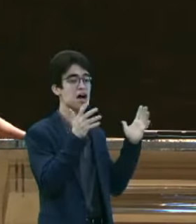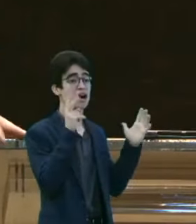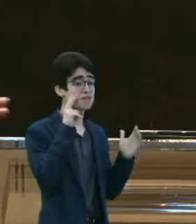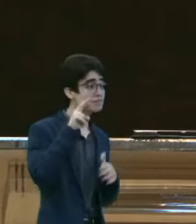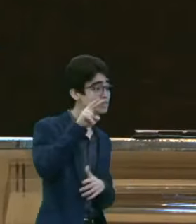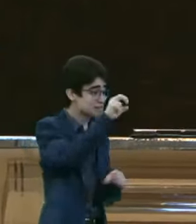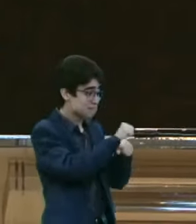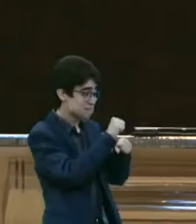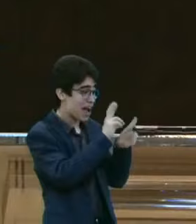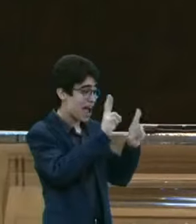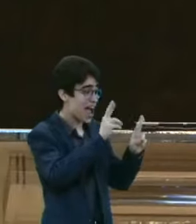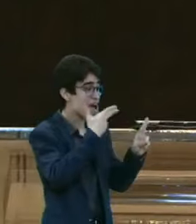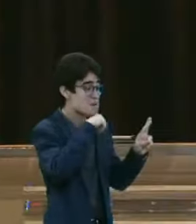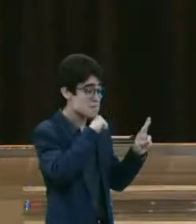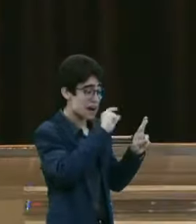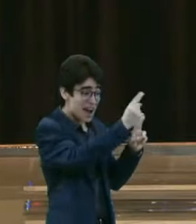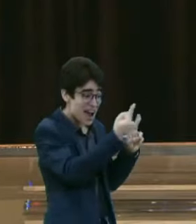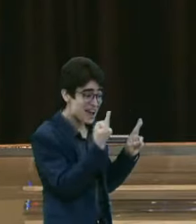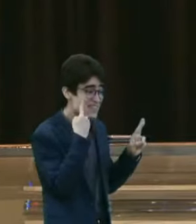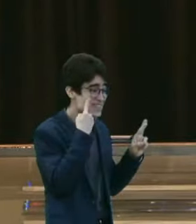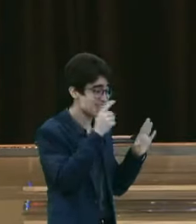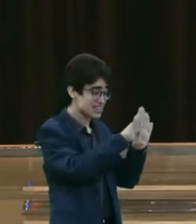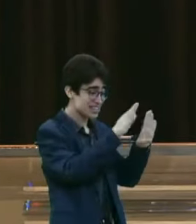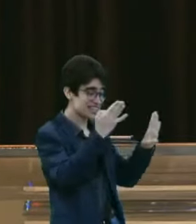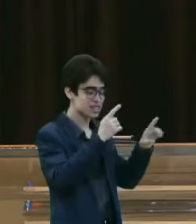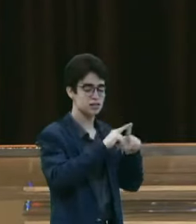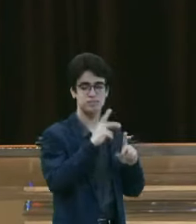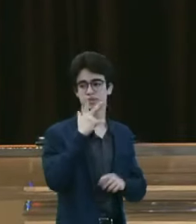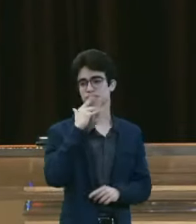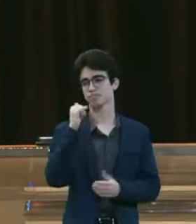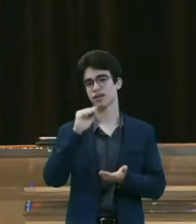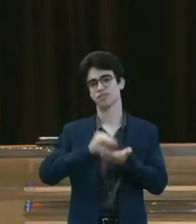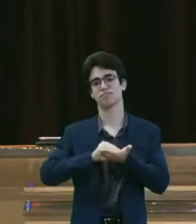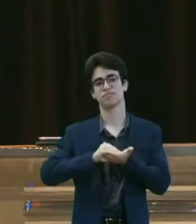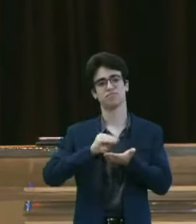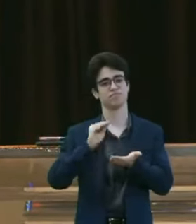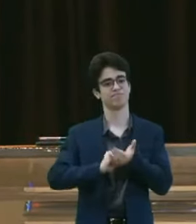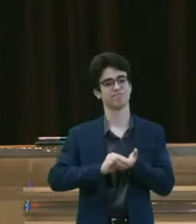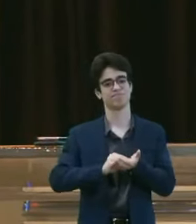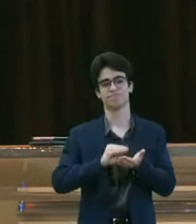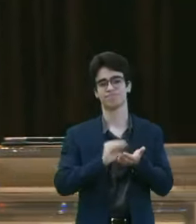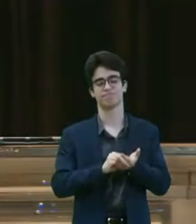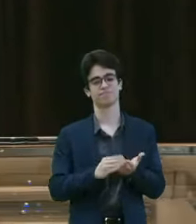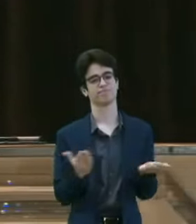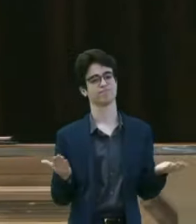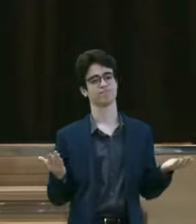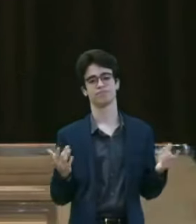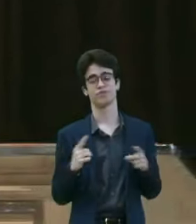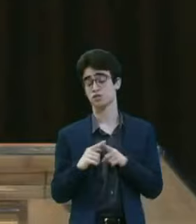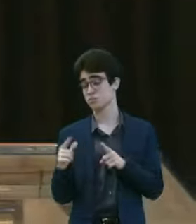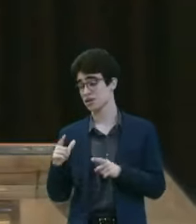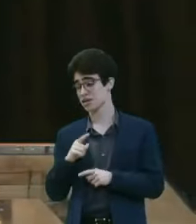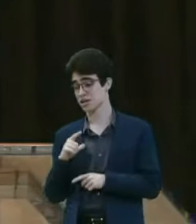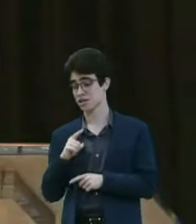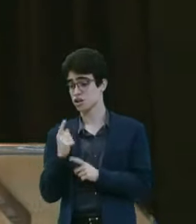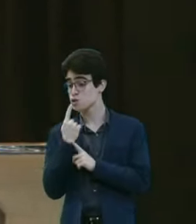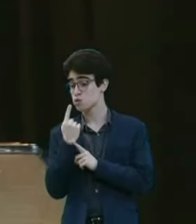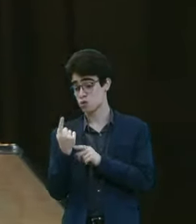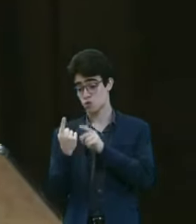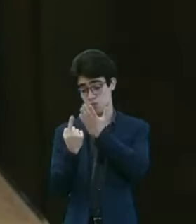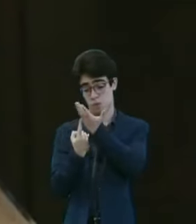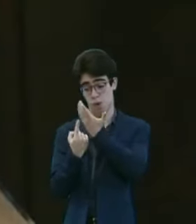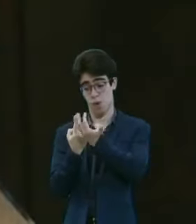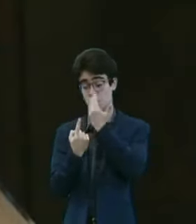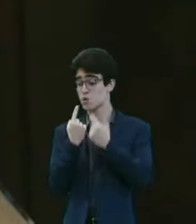para ver se o pai aparece. Se o pai abre a porta, mas o pai não vem. E aí, na hora de soprar a velhinha, ele faz um